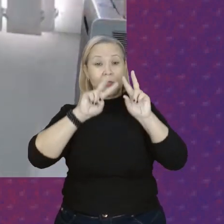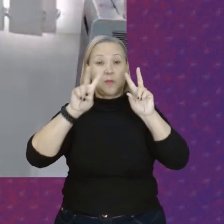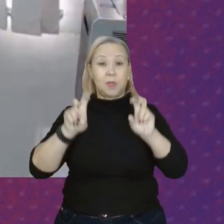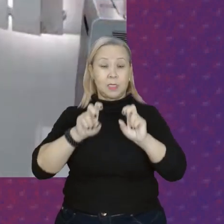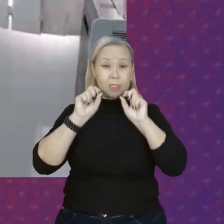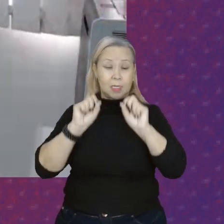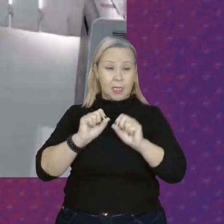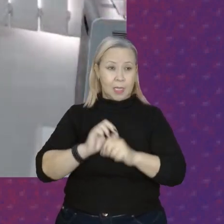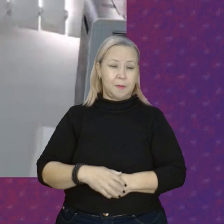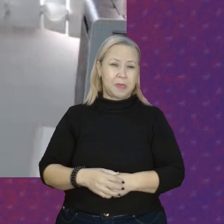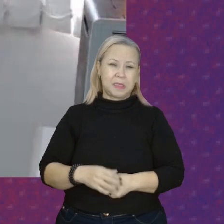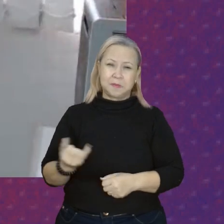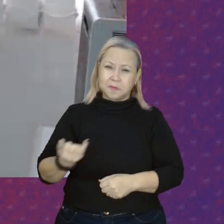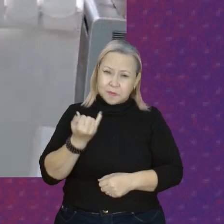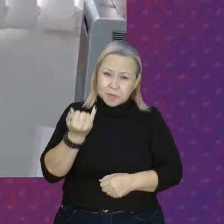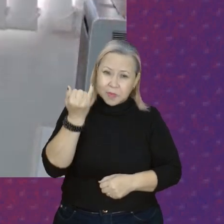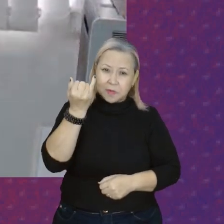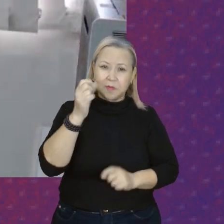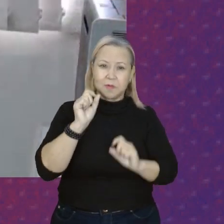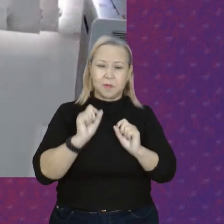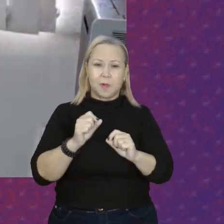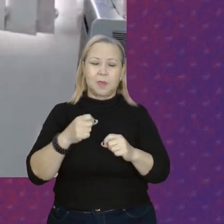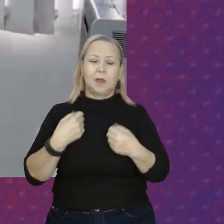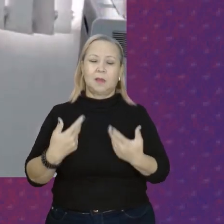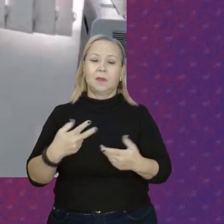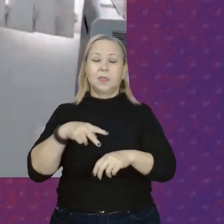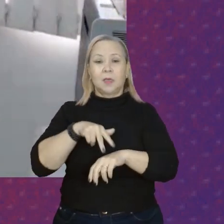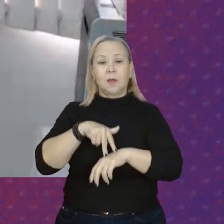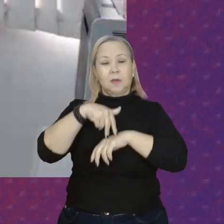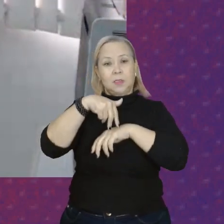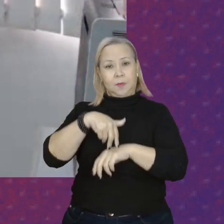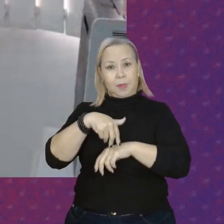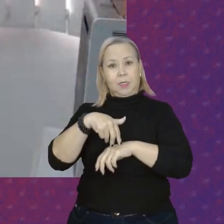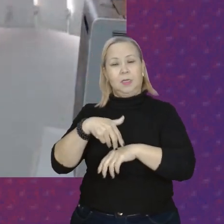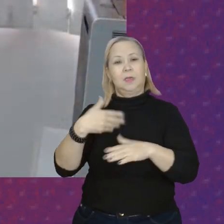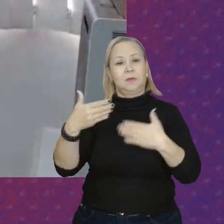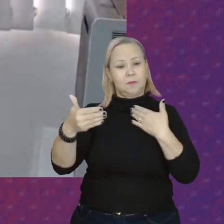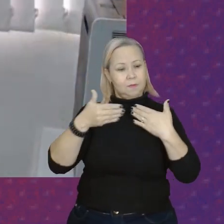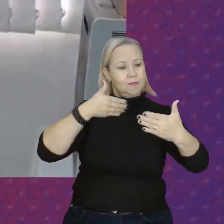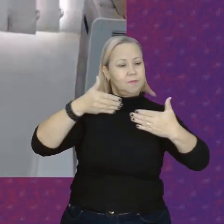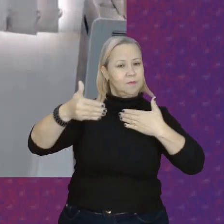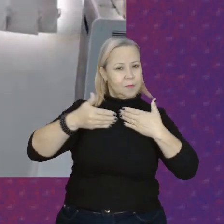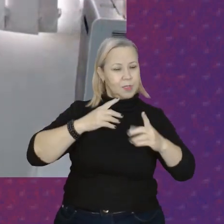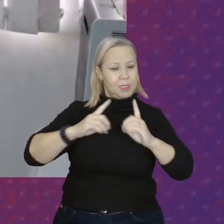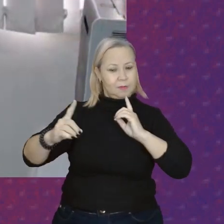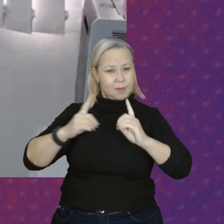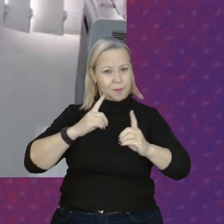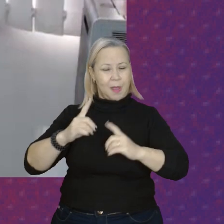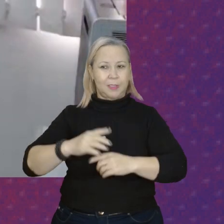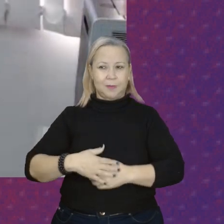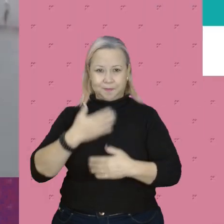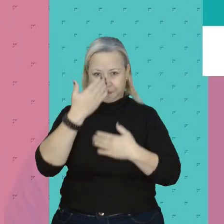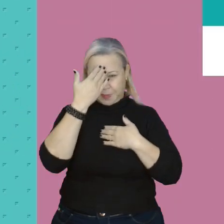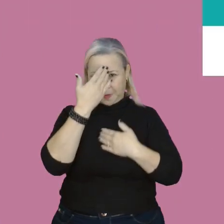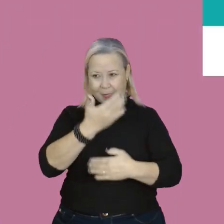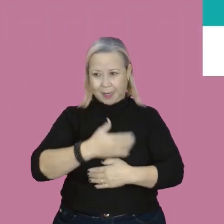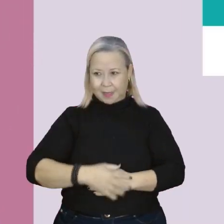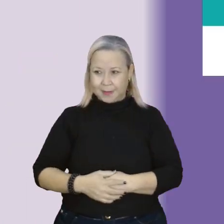tão caro, e eu me coloco à disposição para fazermos esse debate. Muito obrigada.